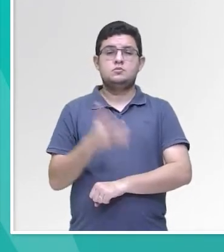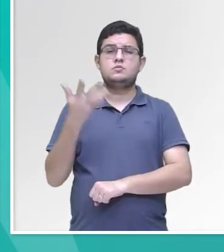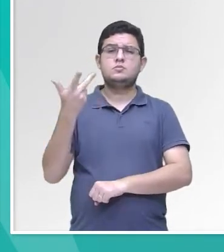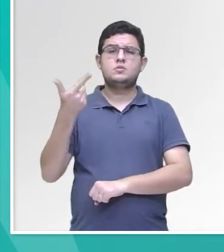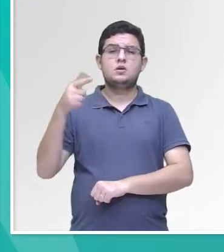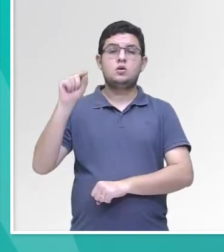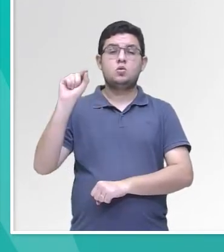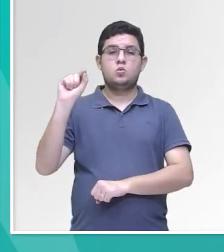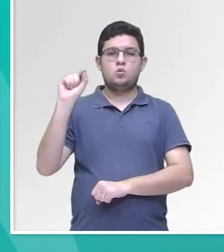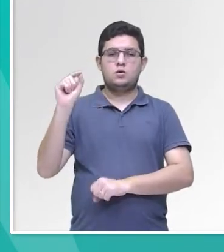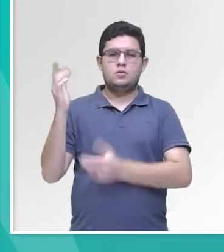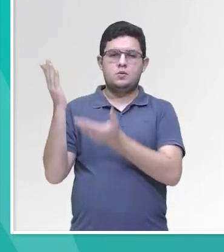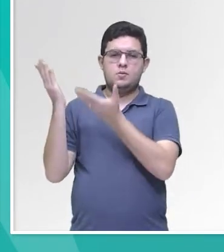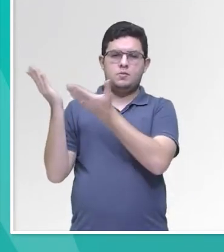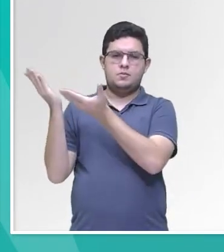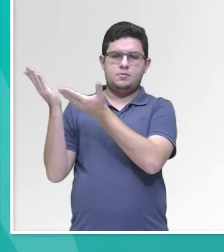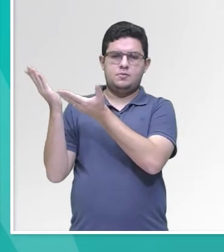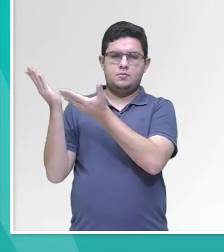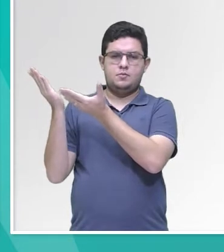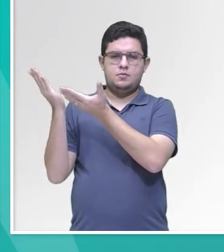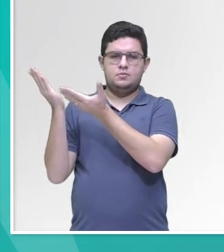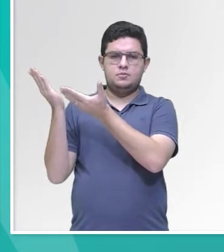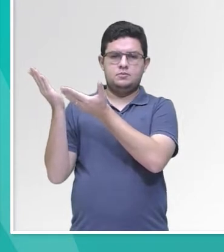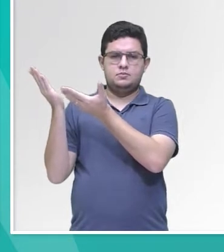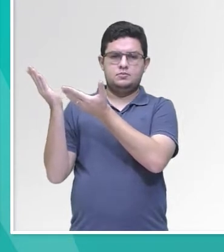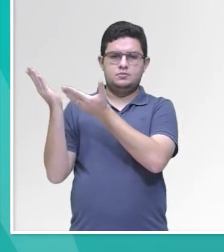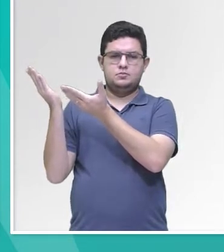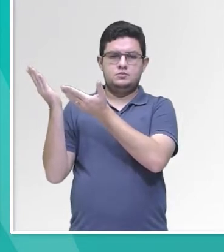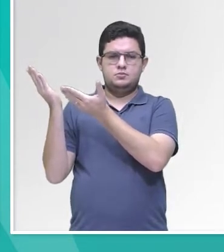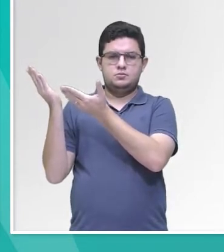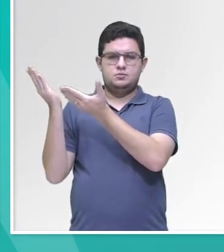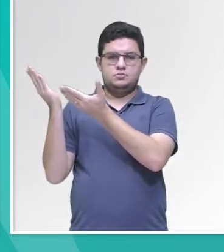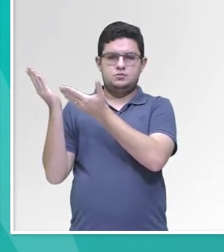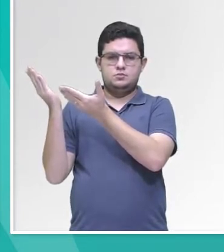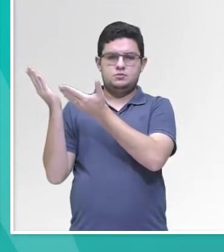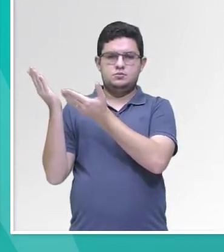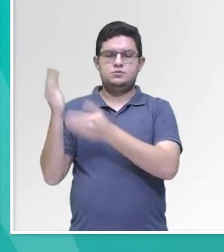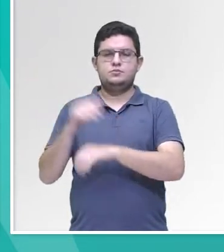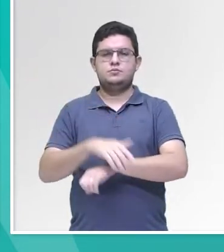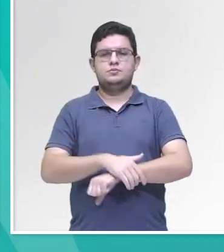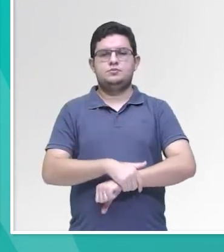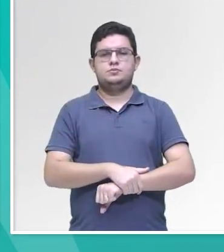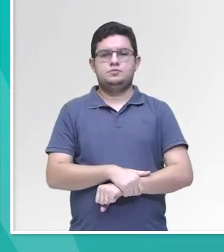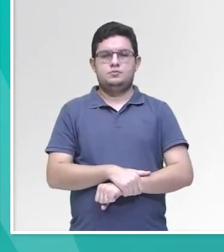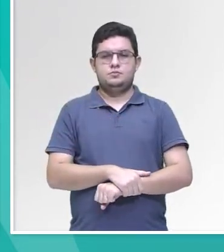Habilidade. Empregar estratégias argumentativas para a construção de um texto de opinião.